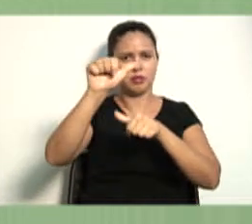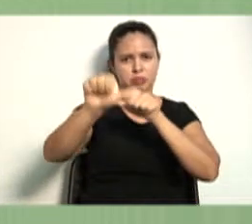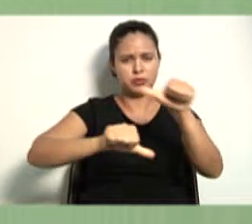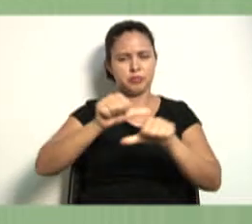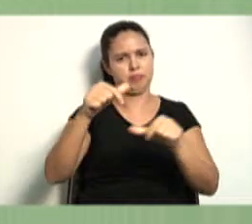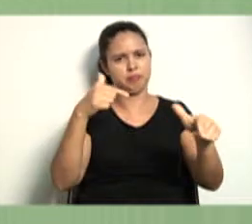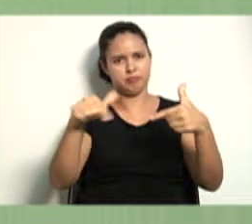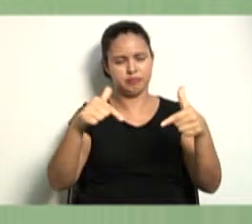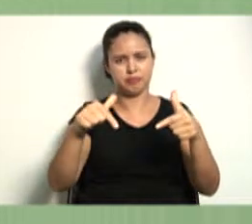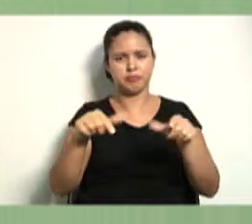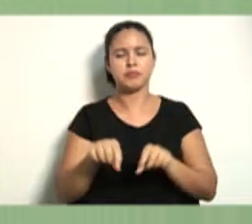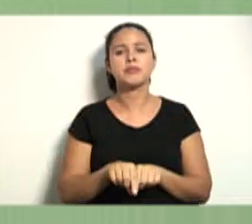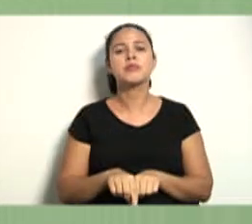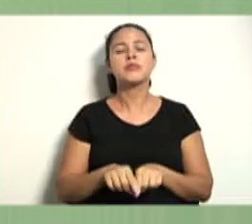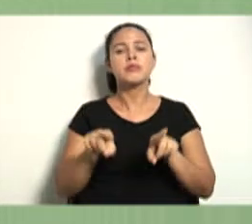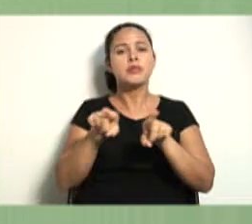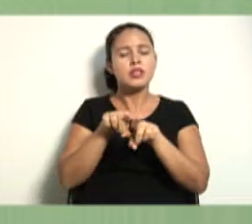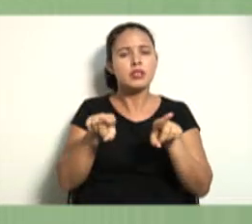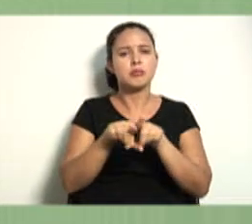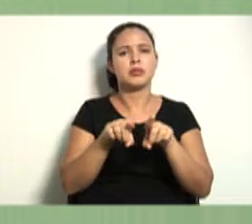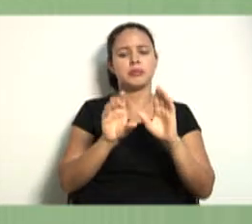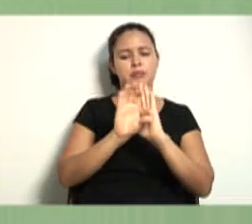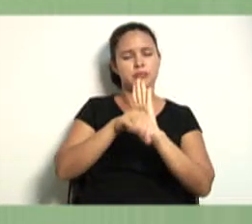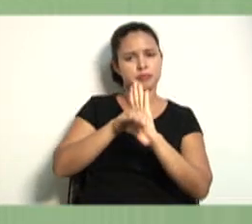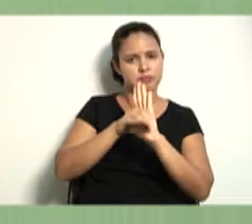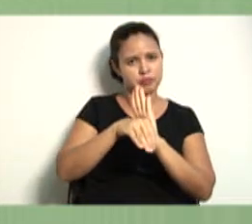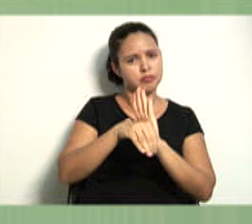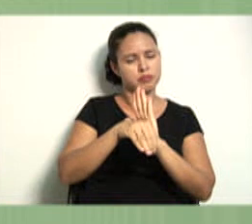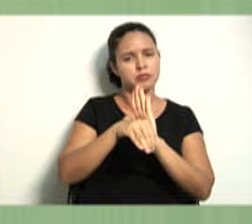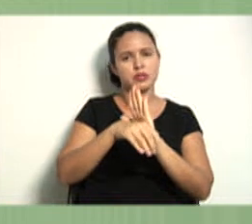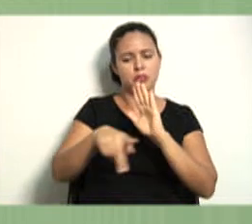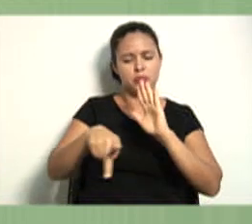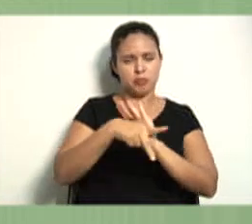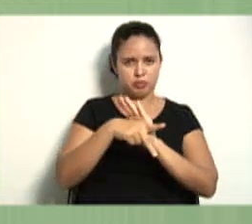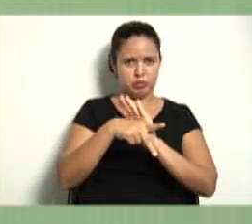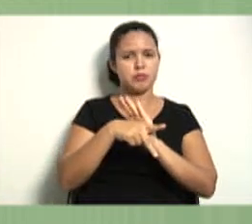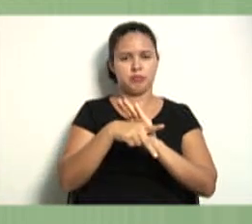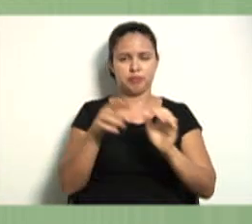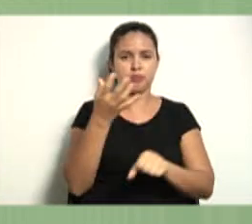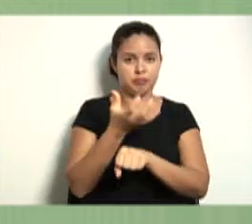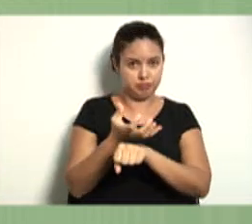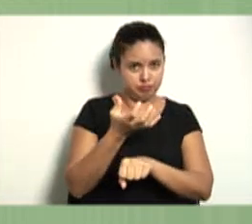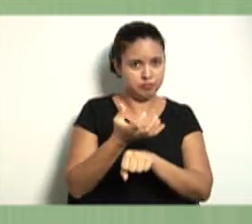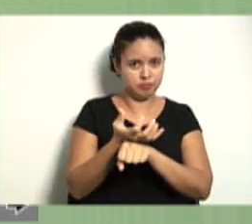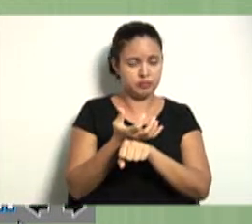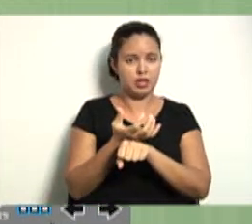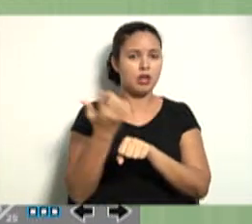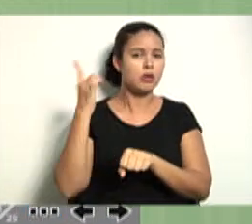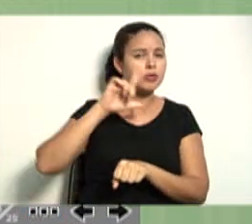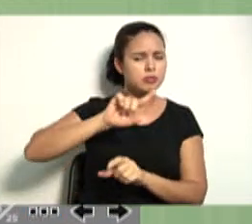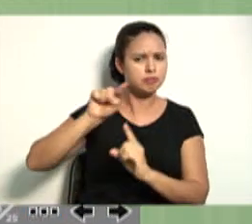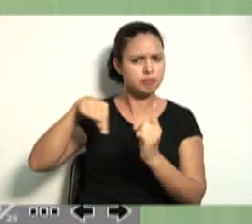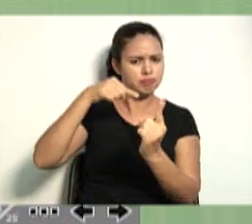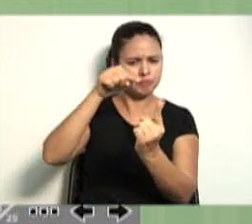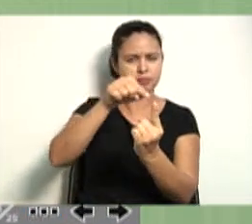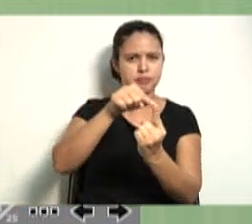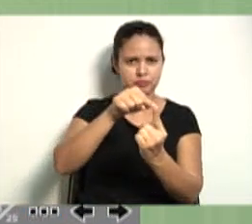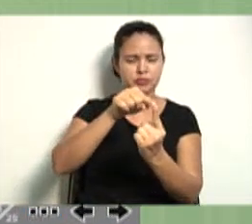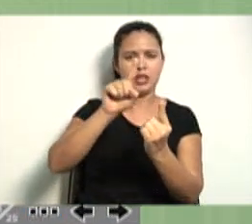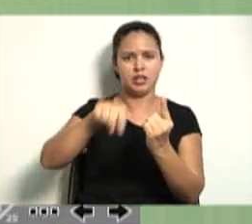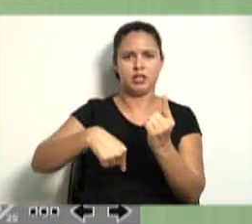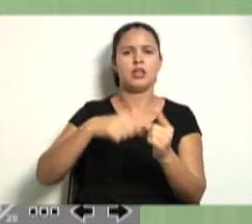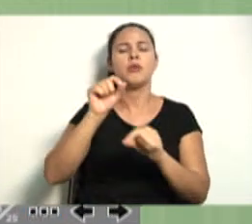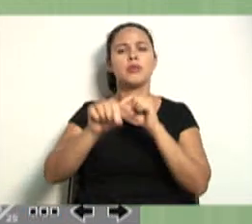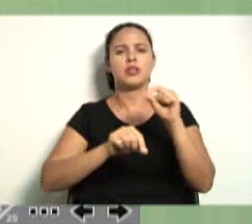O conteúdo para desenvolvermos este assunto e chegarmos a estes objetivos é o seguinte para a aula de